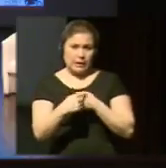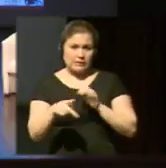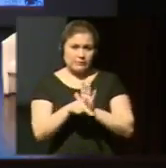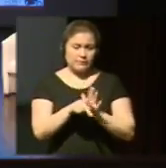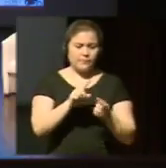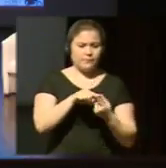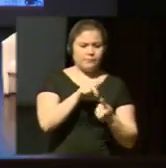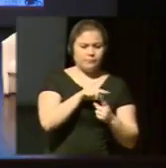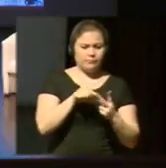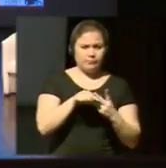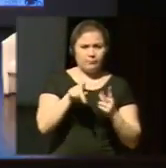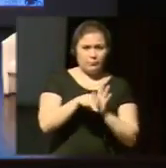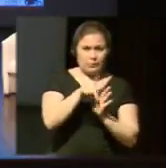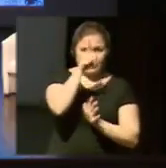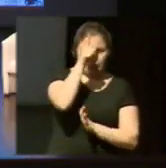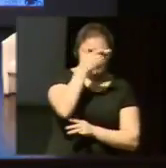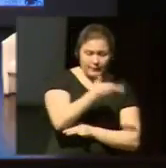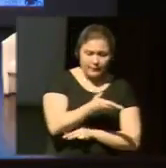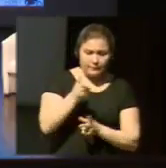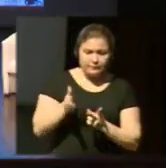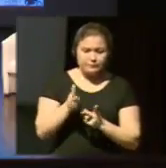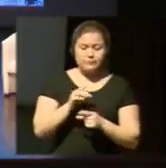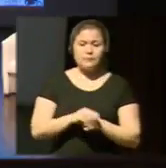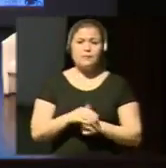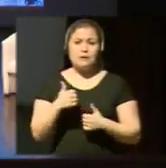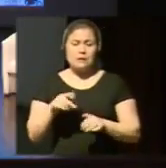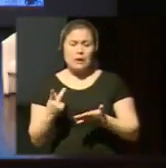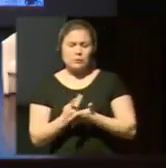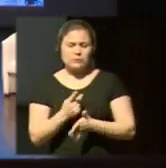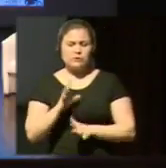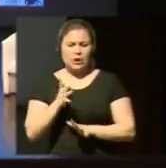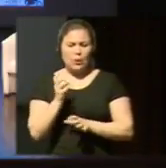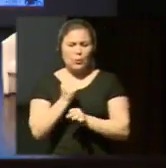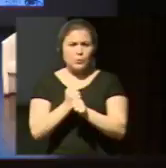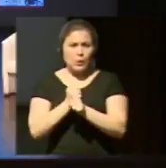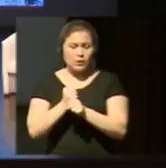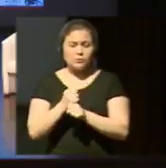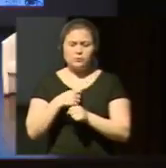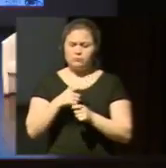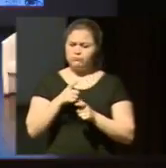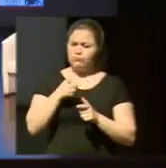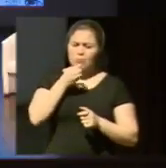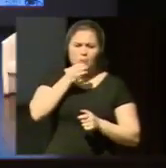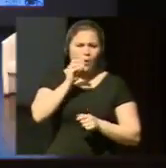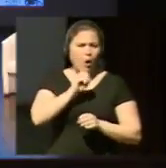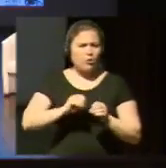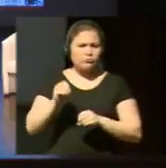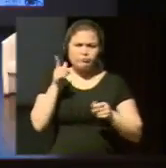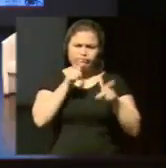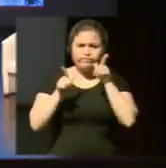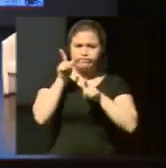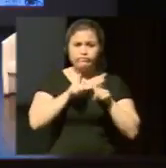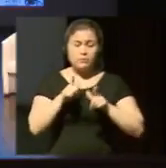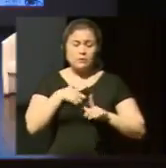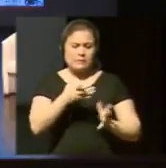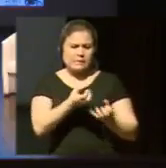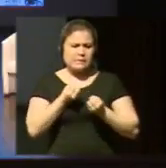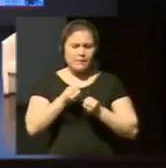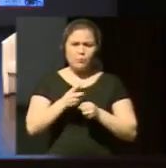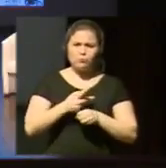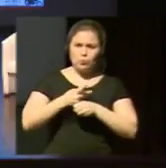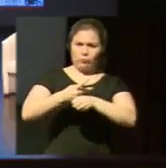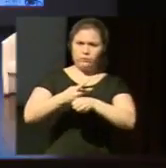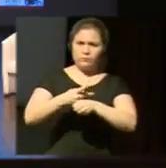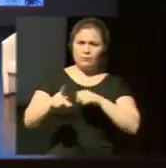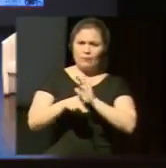Heidelberg e Frankfurt, e agora está acontecendo faz 8 anos, tivemos enorme sucesso. Recebemos um troféu